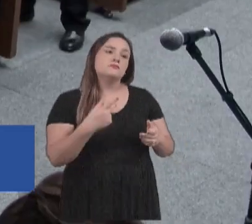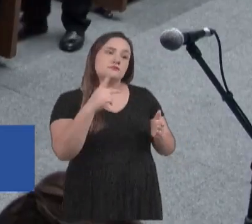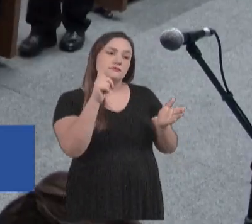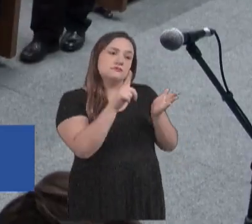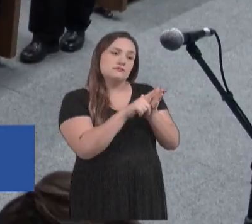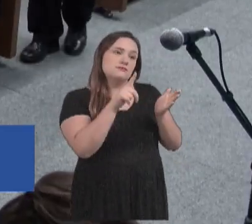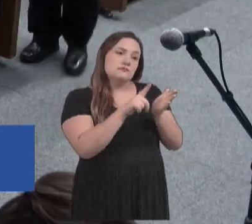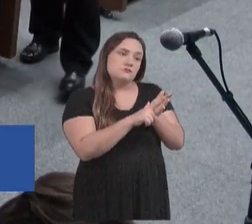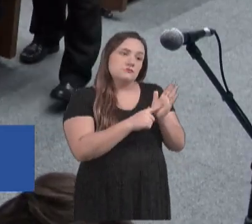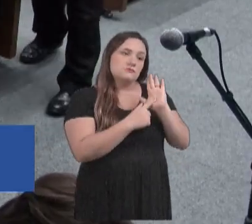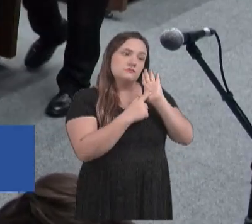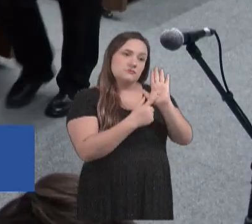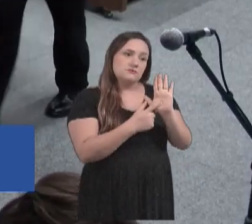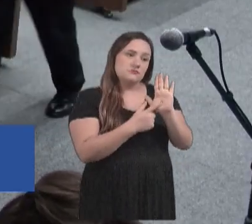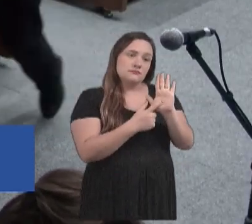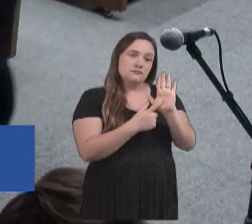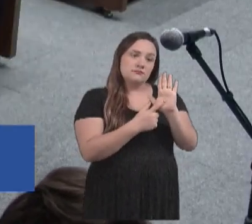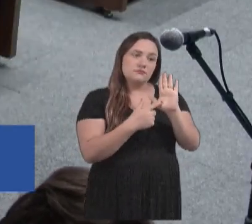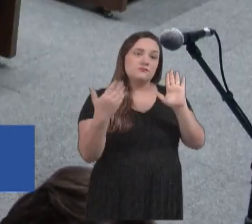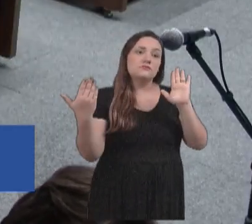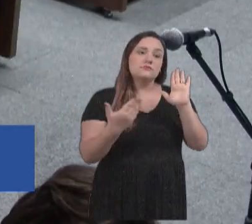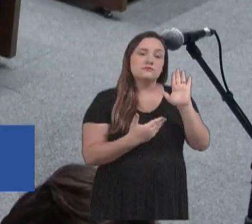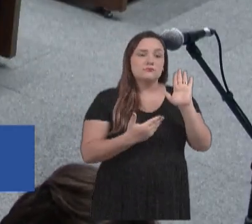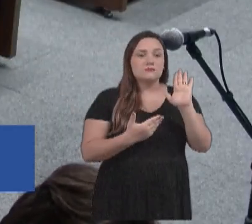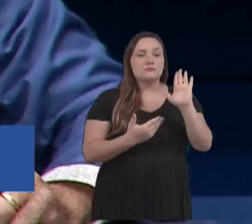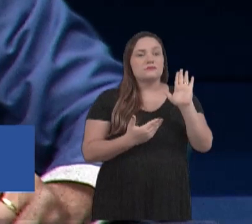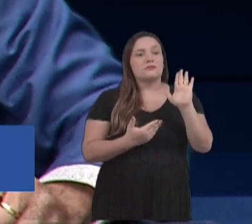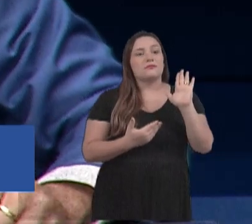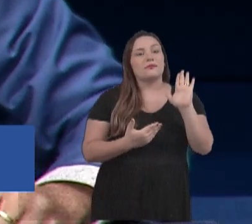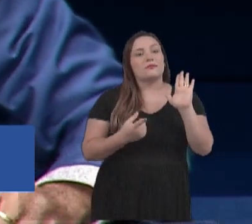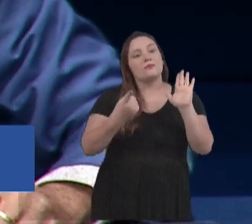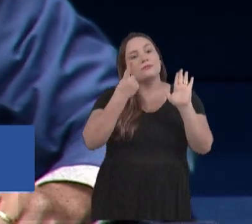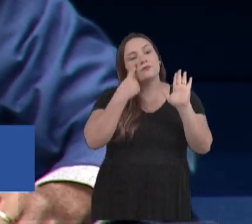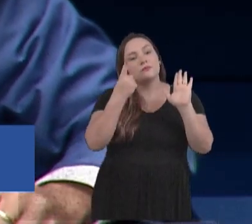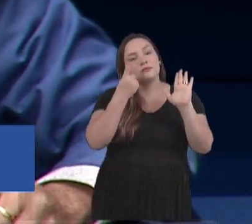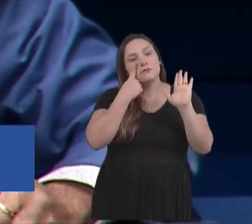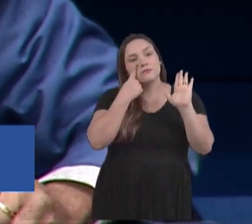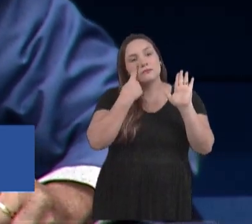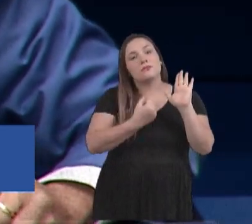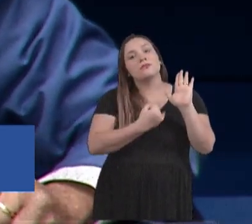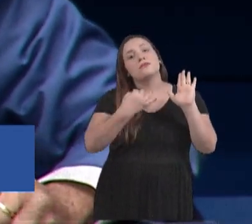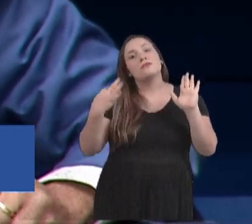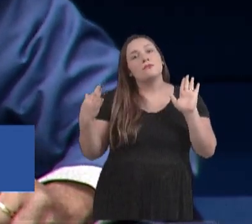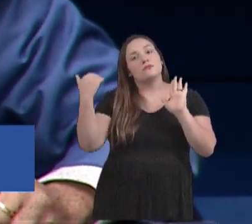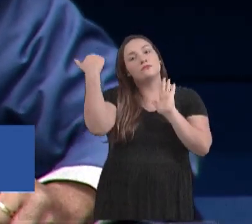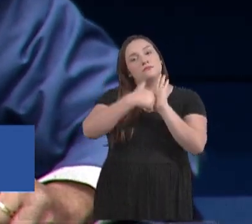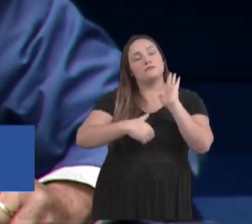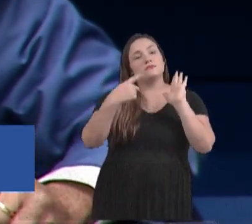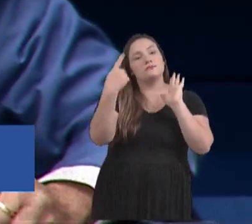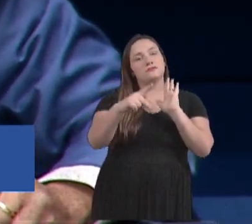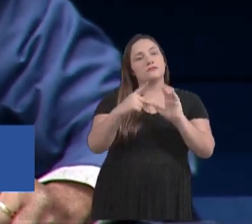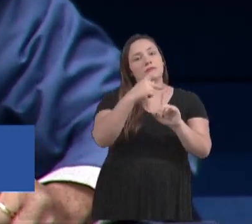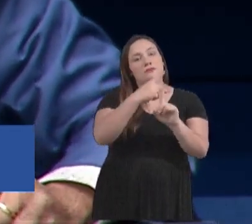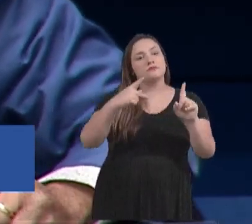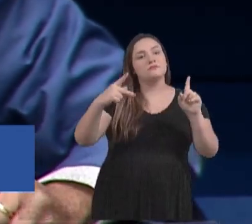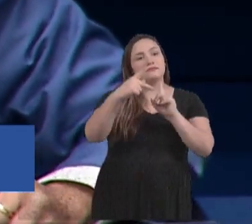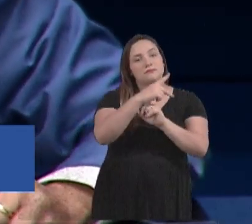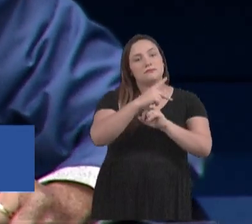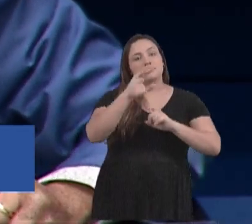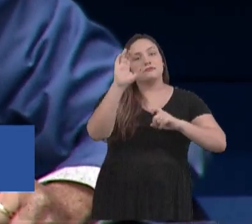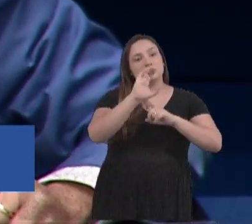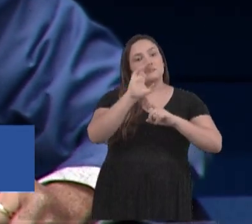seu vencimento na data de hoje. E veja quanto que o senhor contribuiu para a Previdência, para